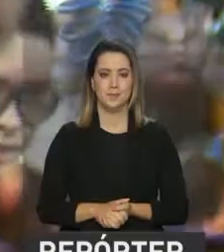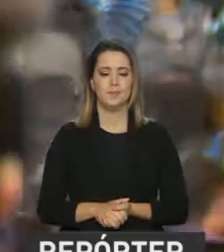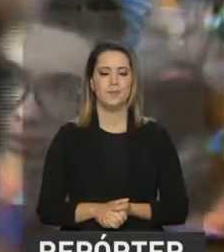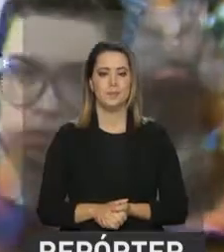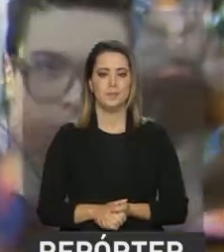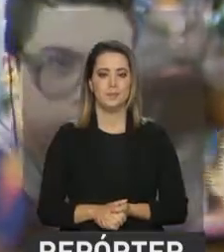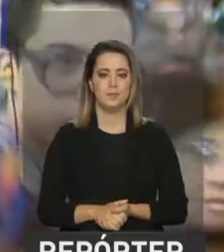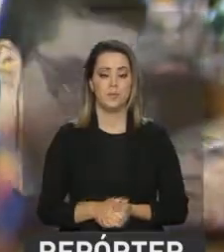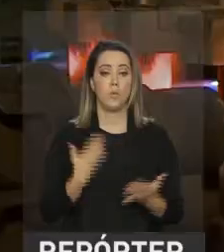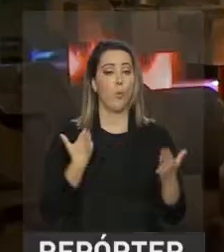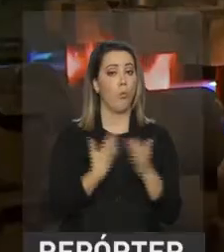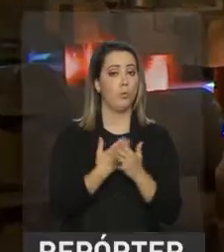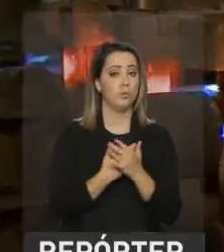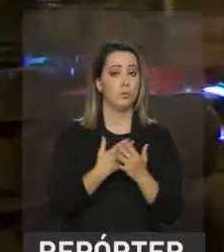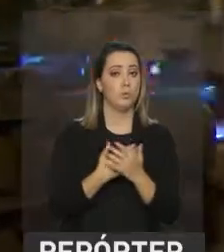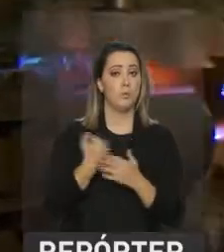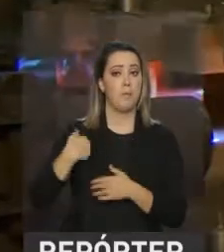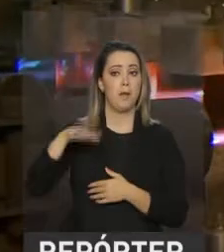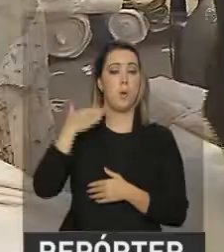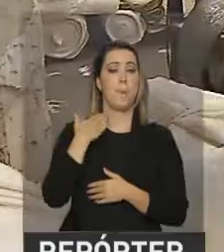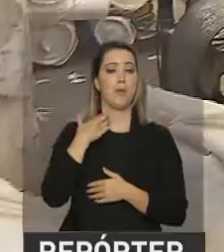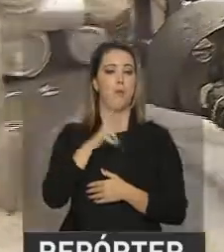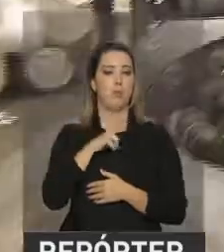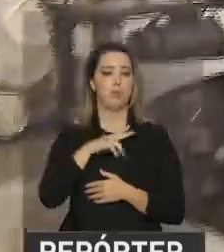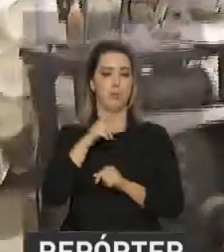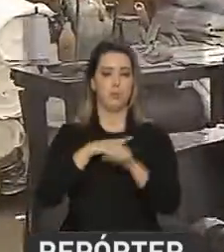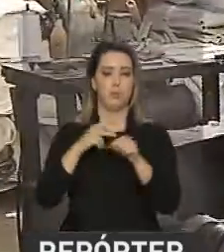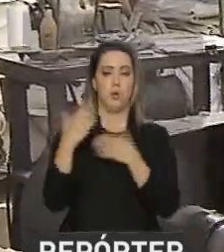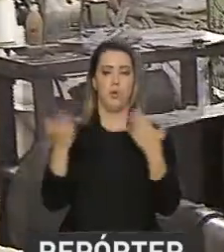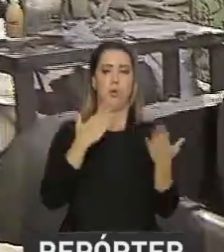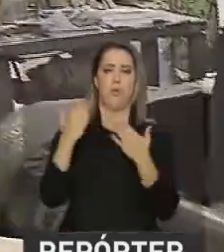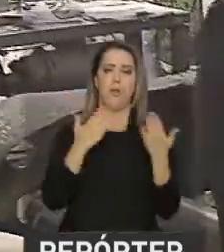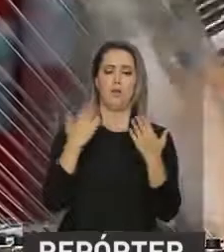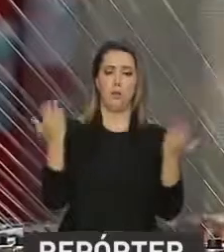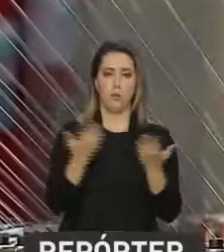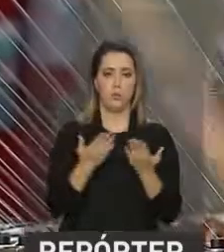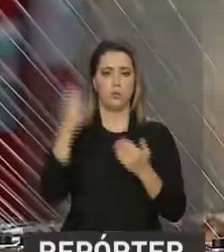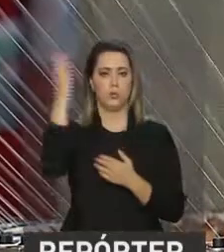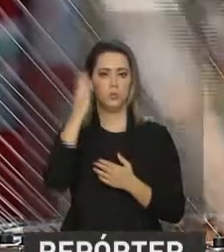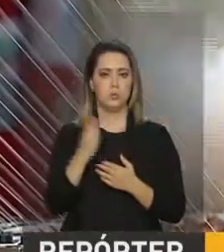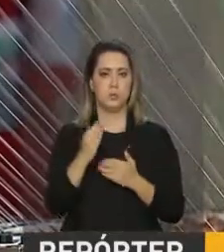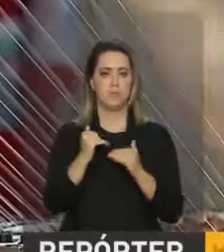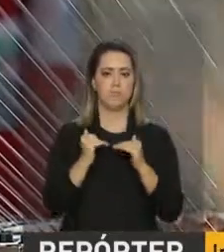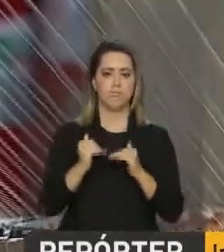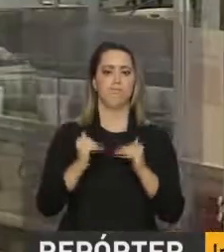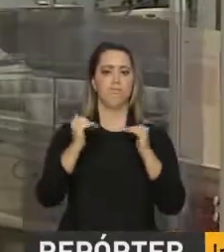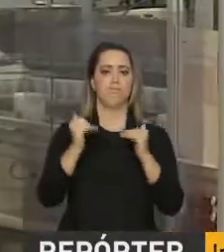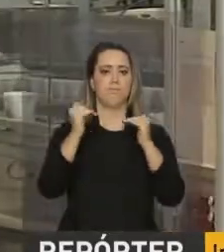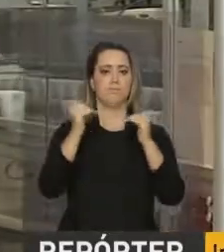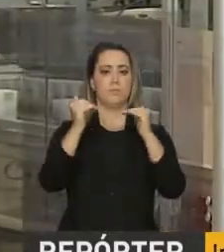o estudo feito pelo maior banco privado do país compara as posições ocupadas atualmente pelo brasil no ranking de competitividade